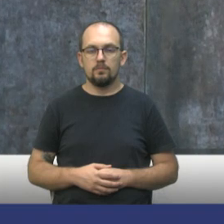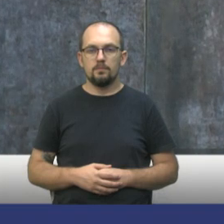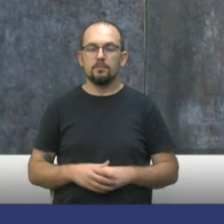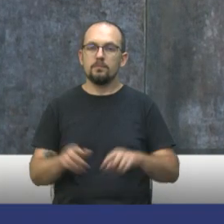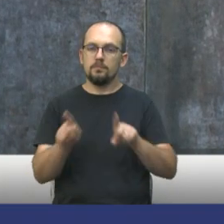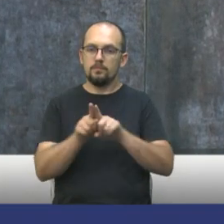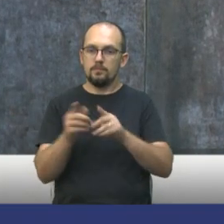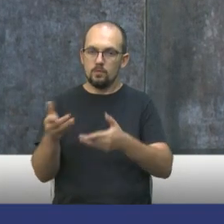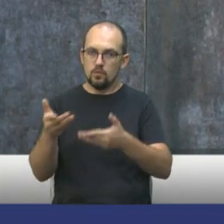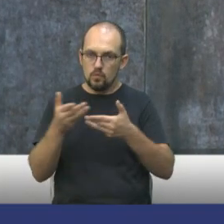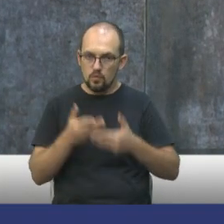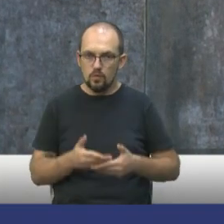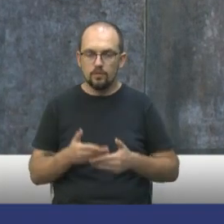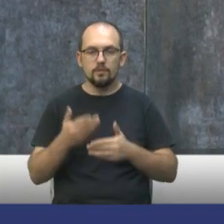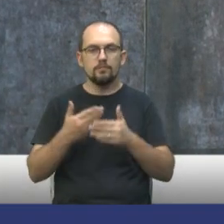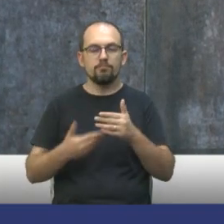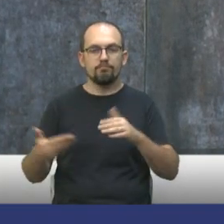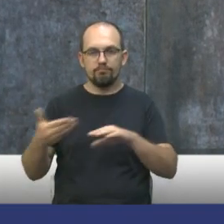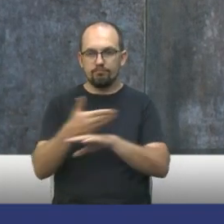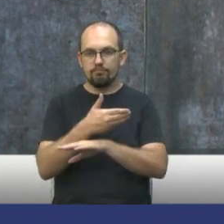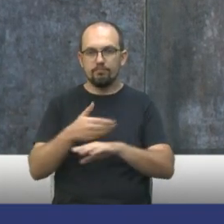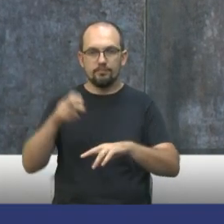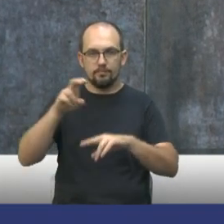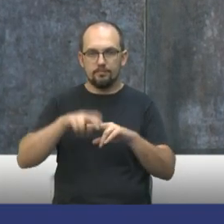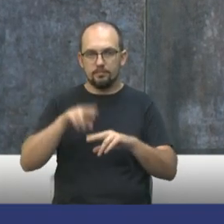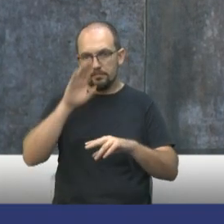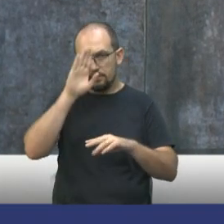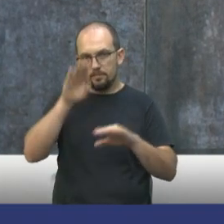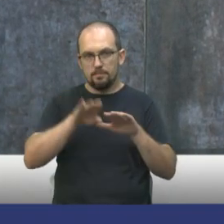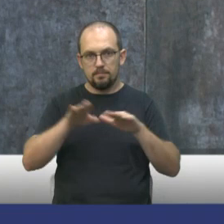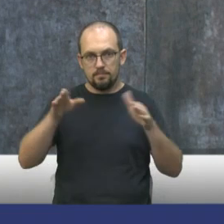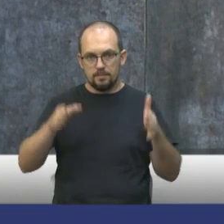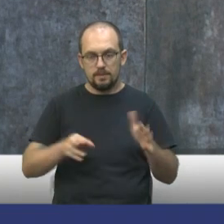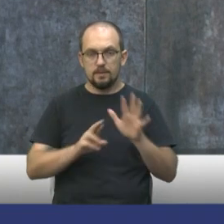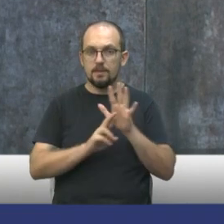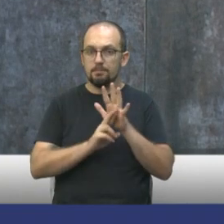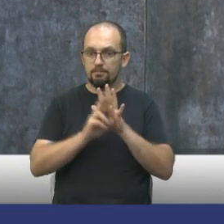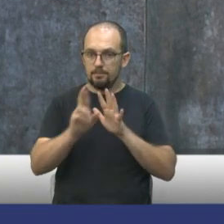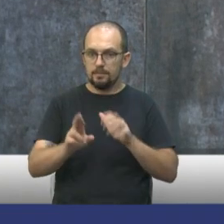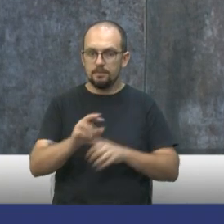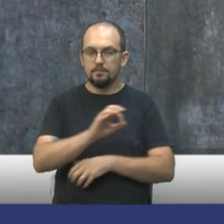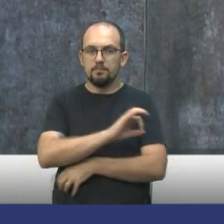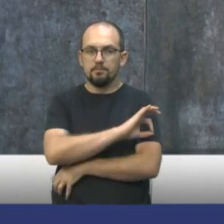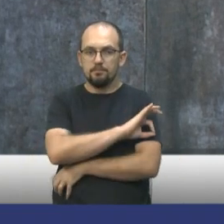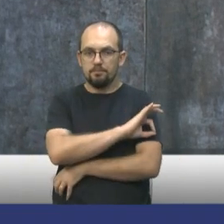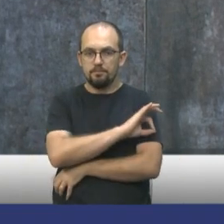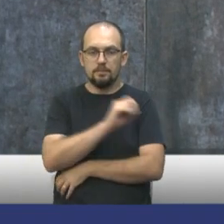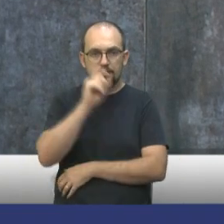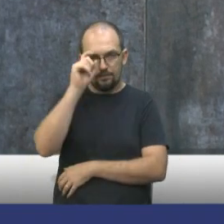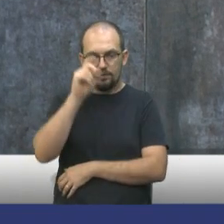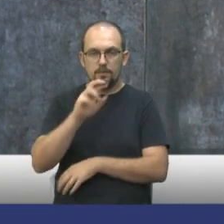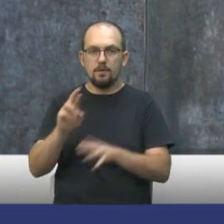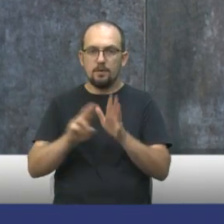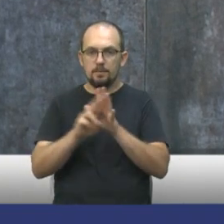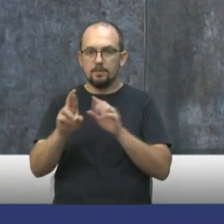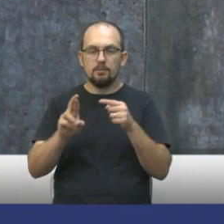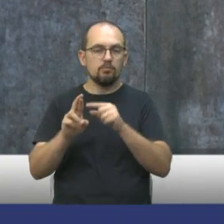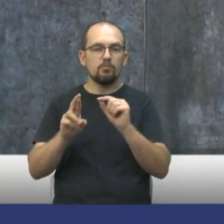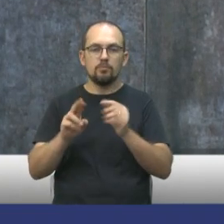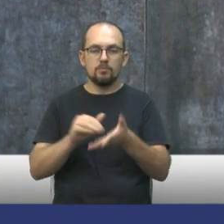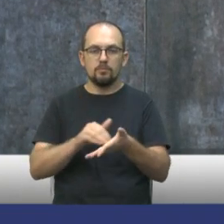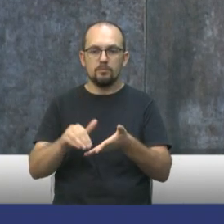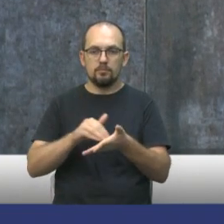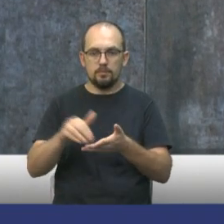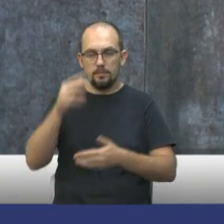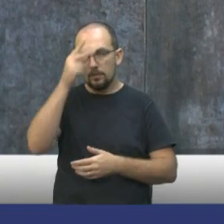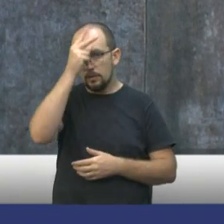Convidamos também para compor a mesa principal, representando neste ato o prefeito de Jaú, senhor Ivan Cassaro, o secretário municipal